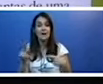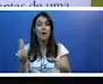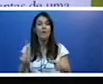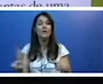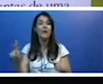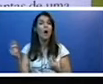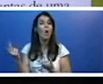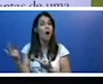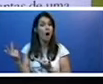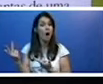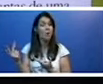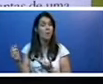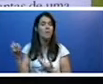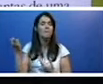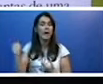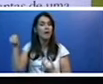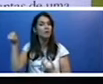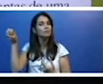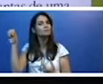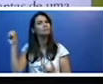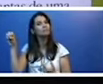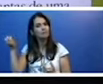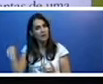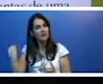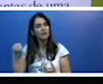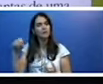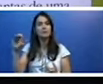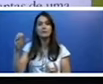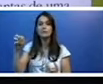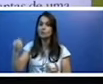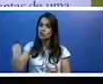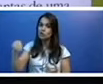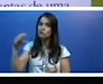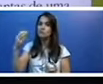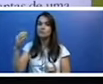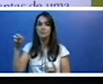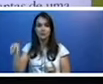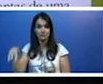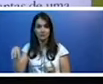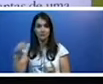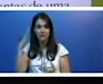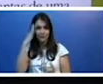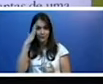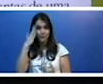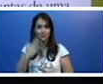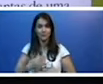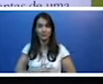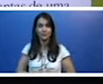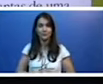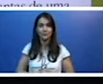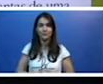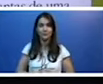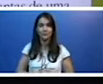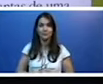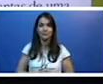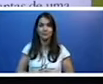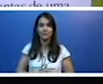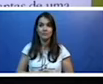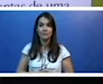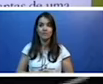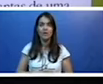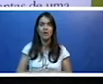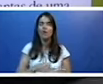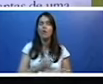mesma unidade. Então, o que é uma escala? Comprimento no desenho sobre